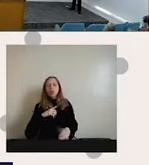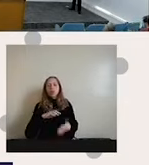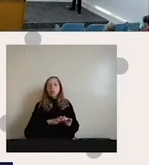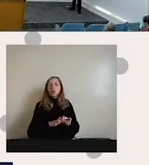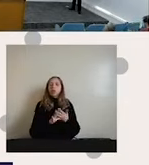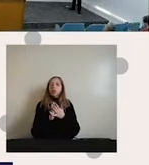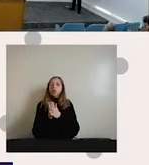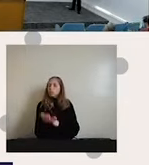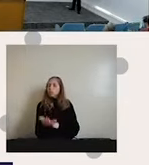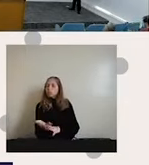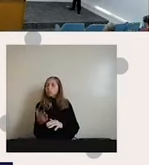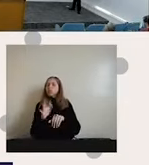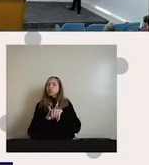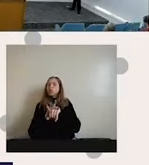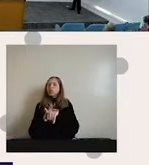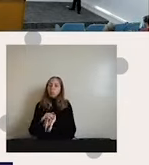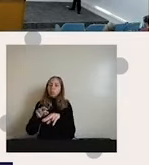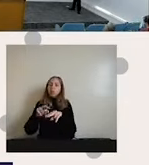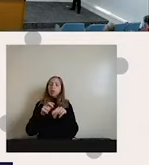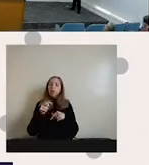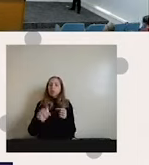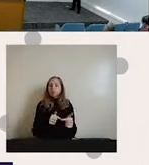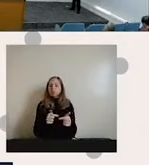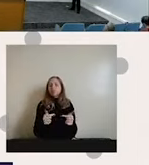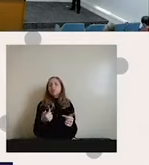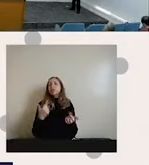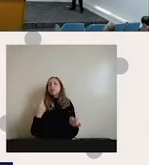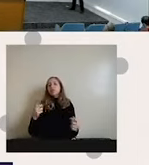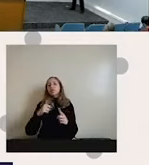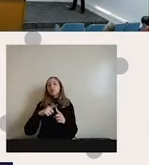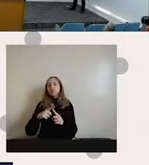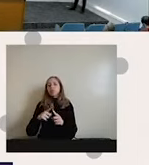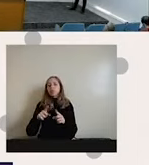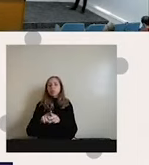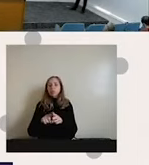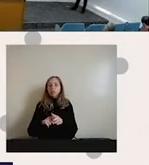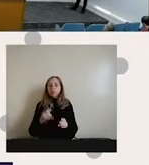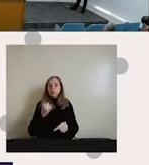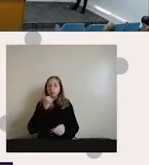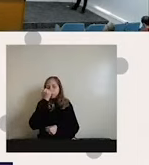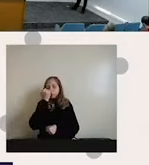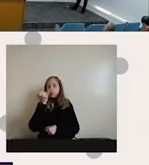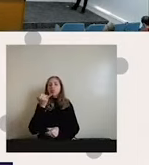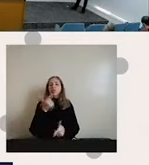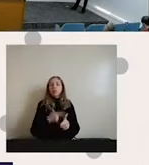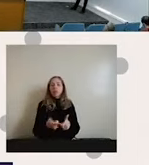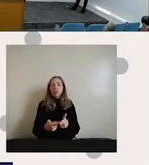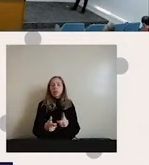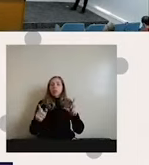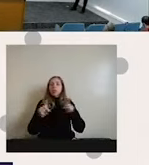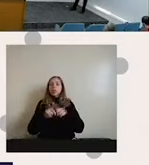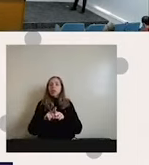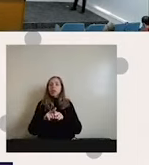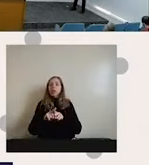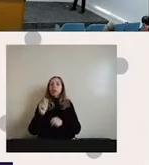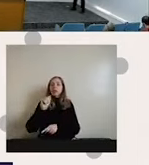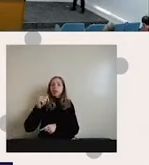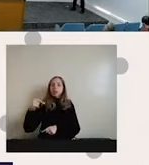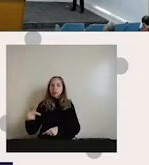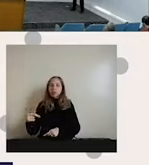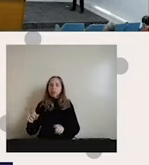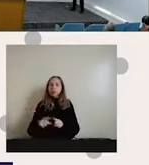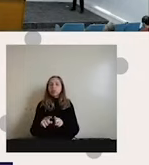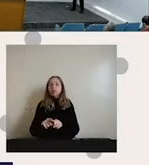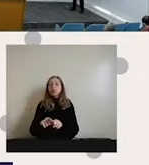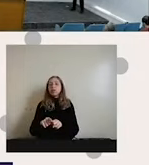isso vai ser, então, caracterizado como espécie acidentária, tanto para o auxílio quanto para a aposentadoria. E a pensão por morte ela não é analisada